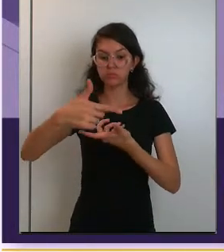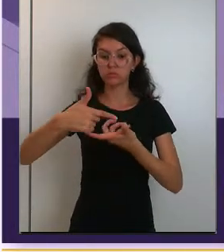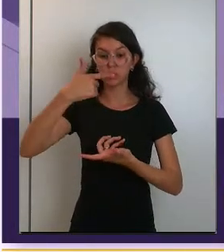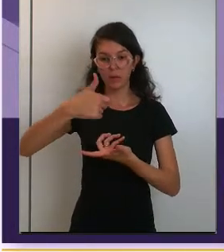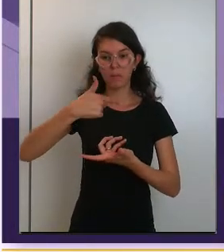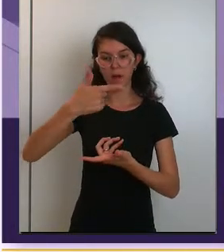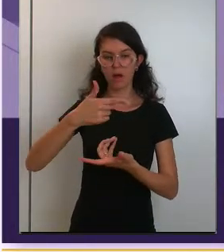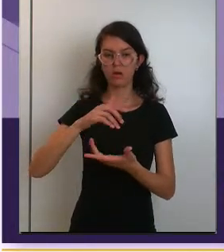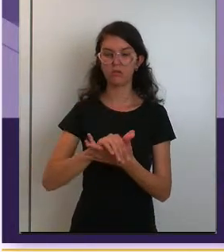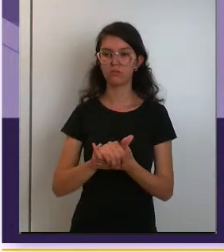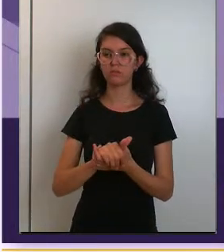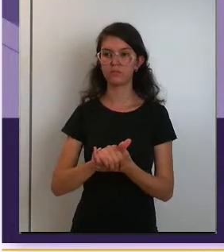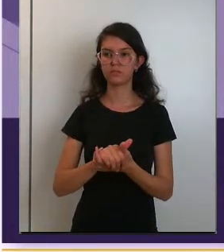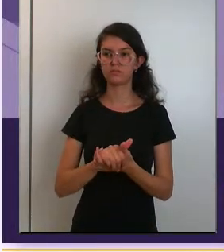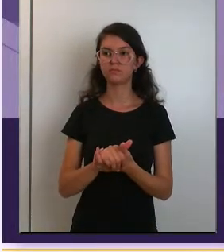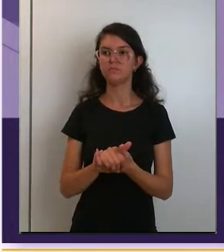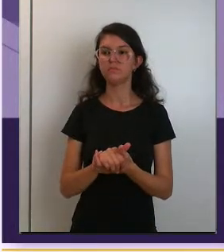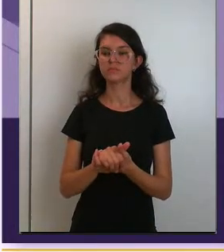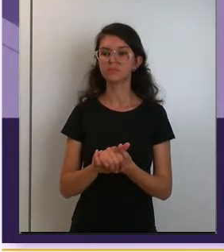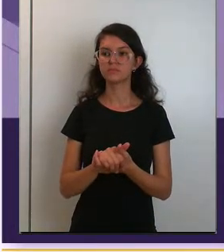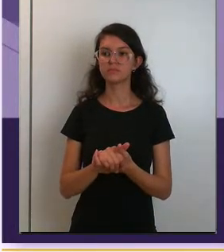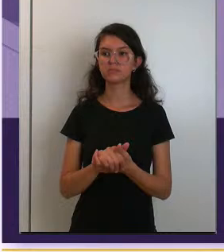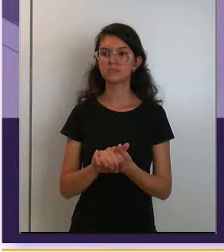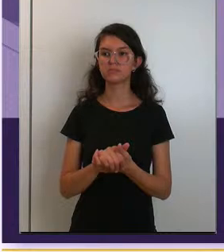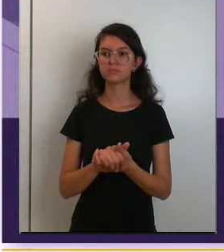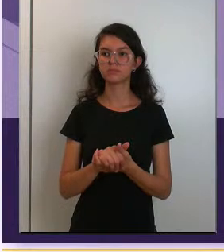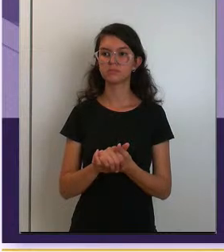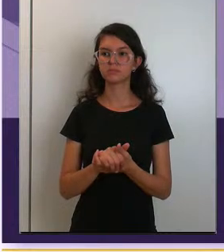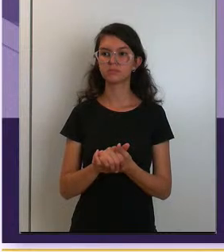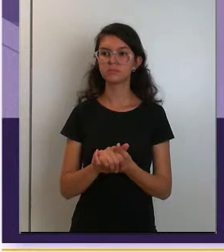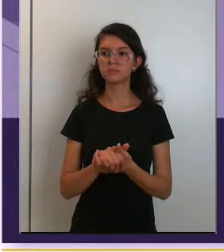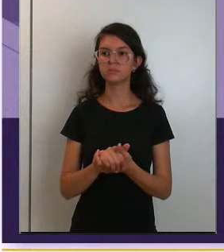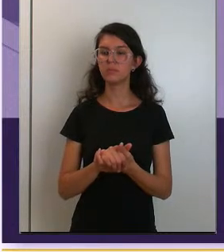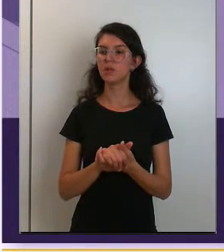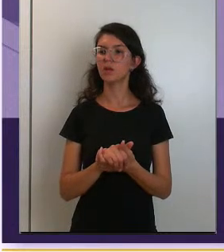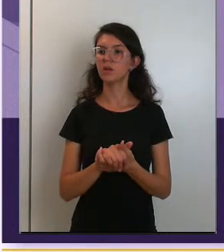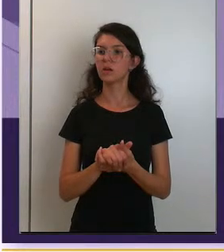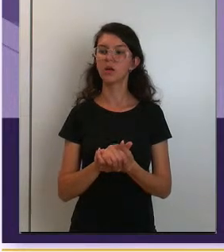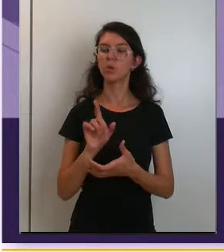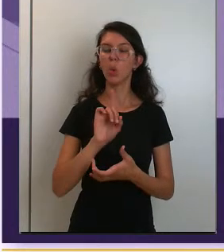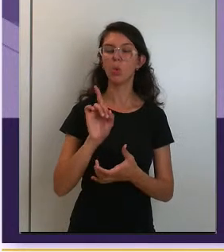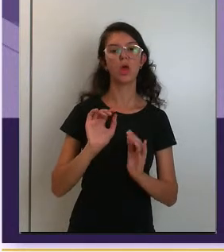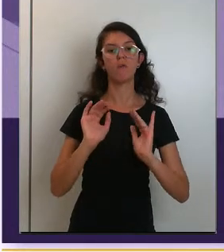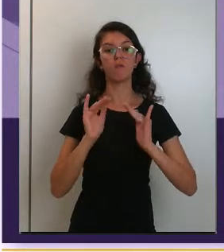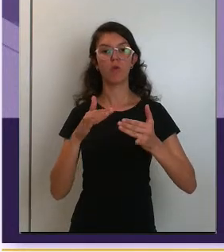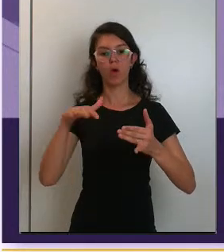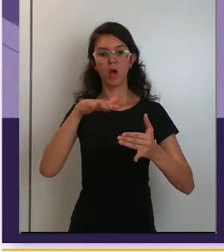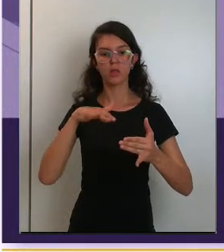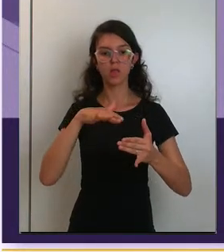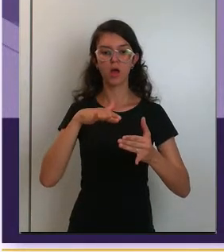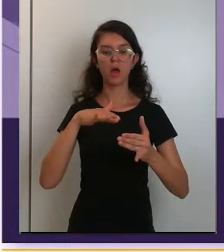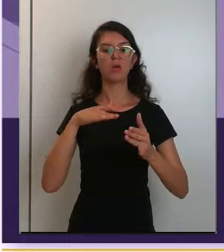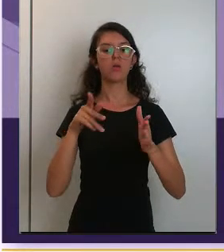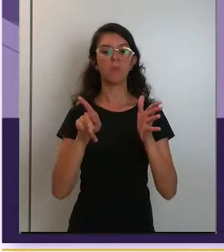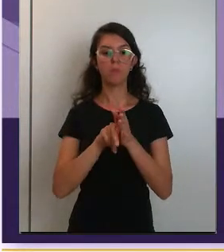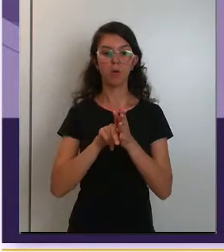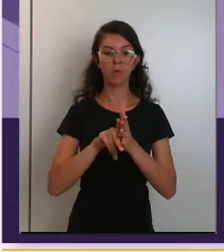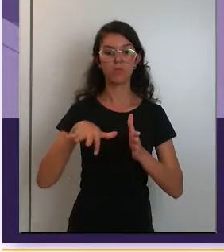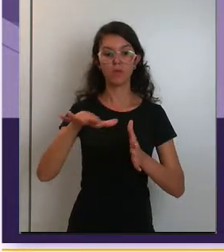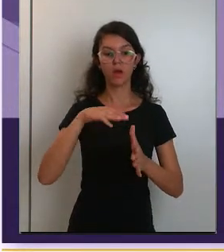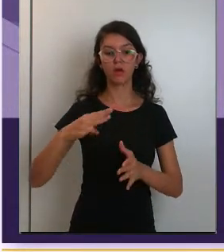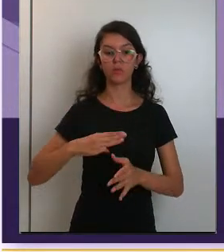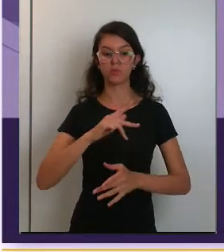Tem questões que não fazem parte das, em tese, mais diretamente, das atribuições do Ministério Público do